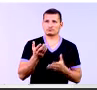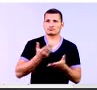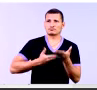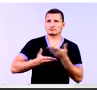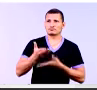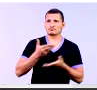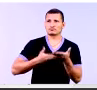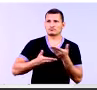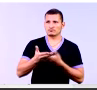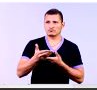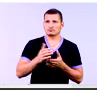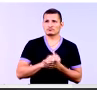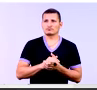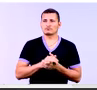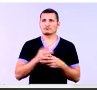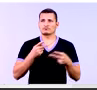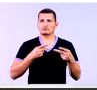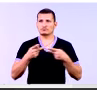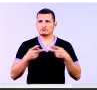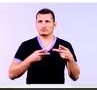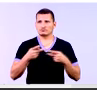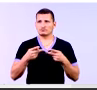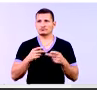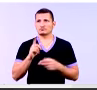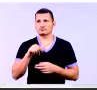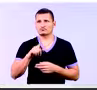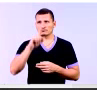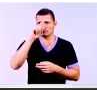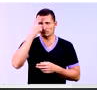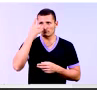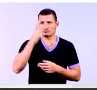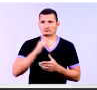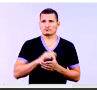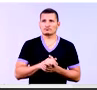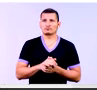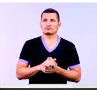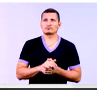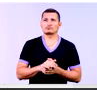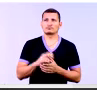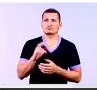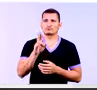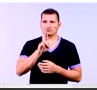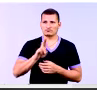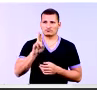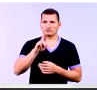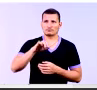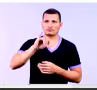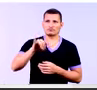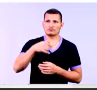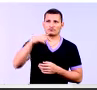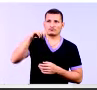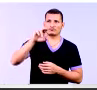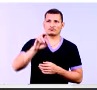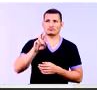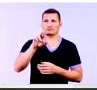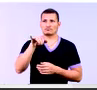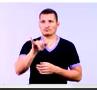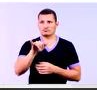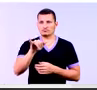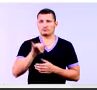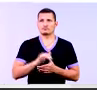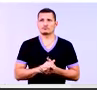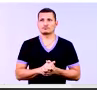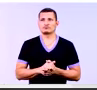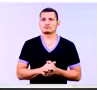interatividade do nosso projeto, ela é criada através do jQuery. Ok?